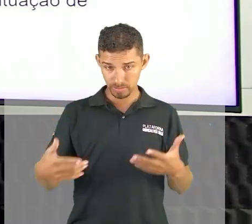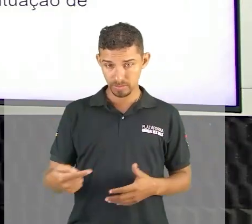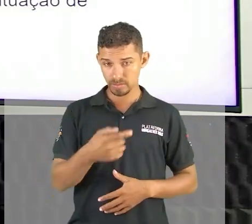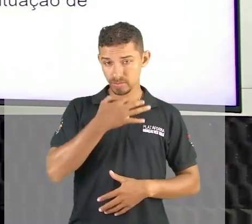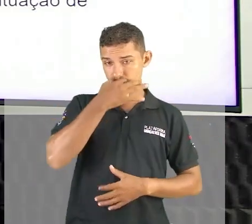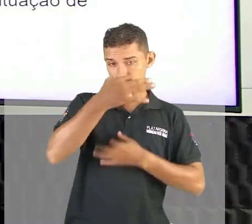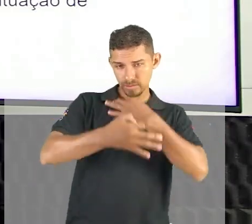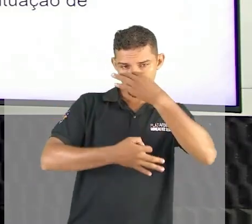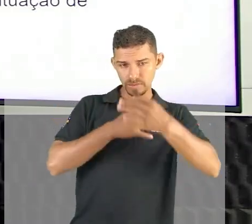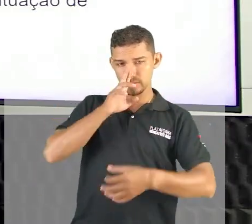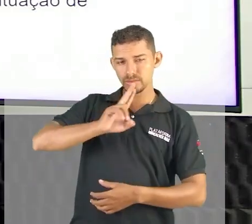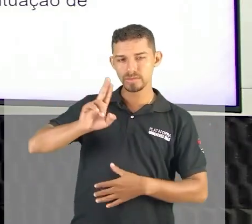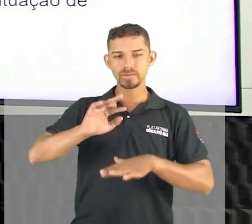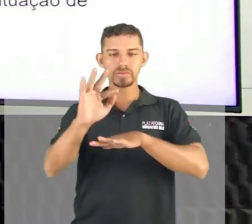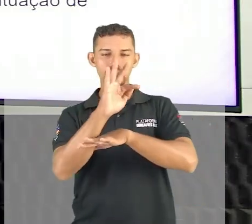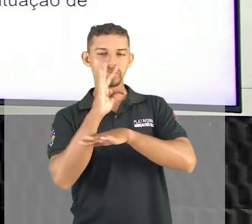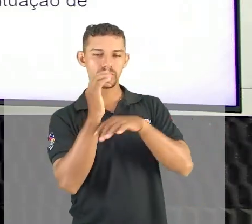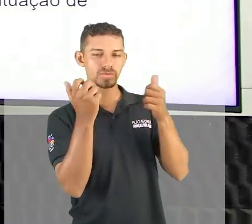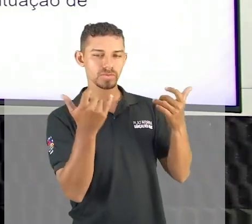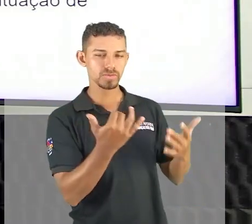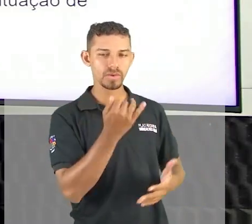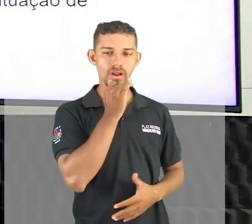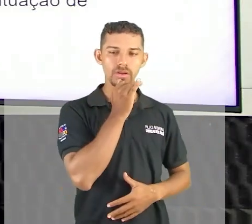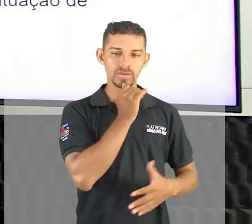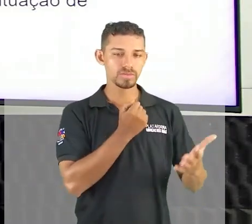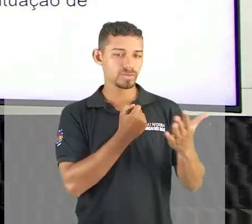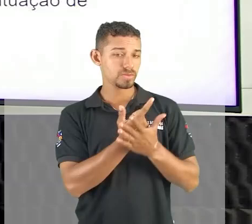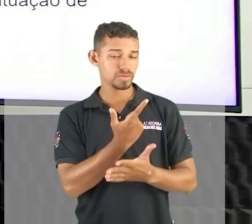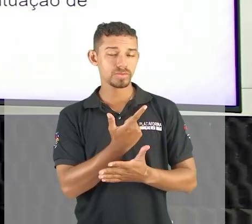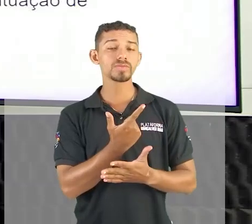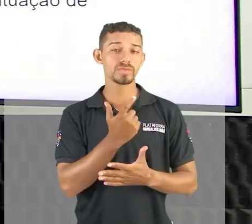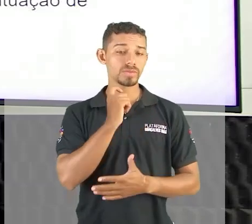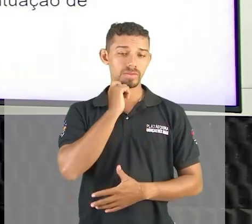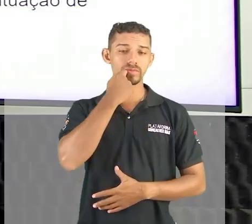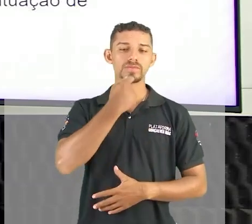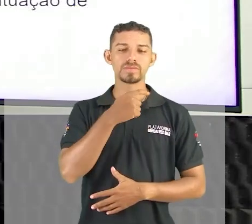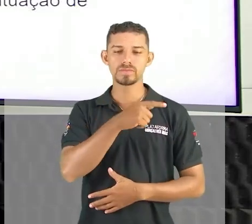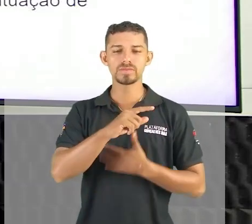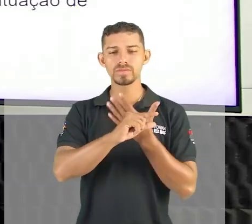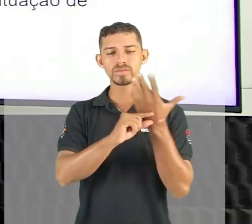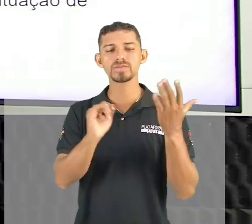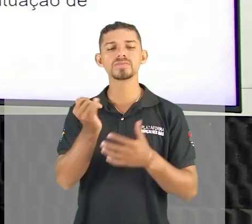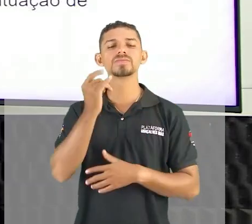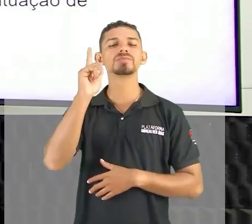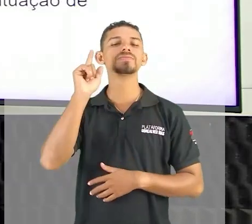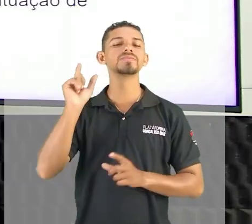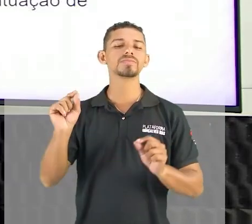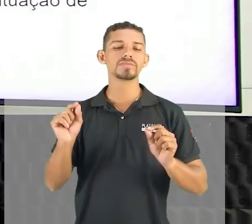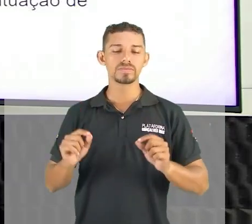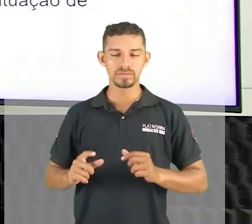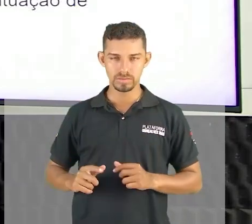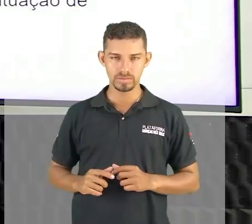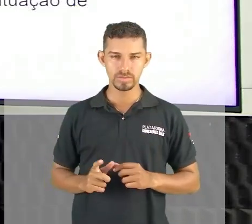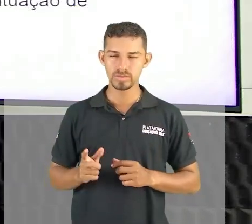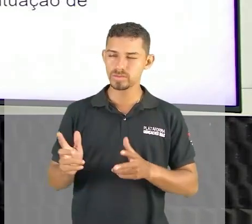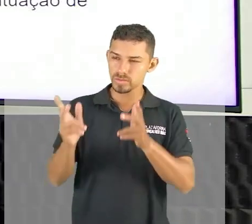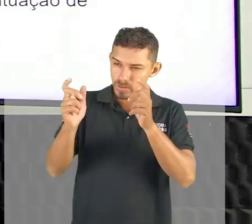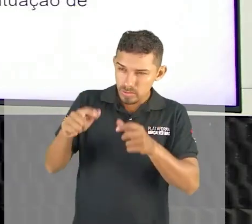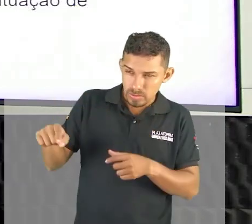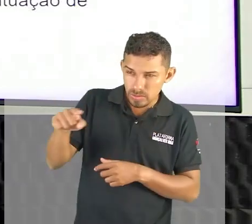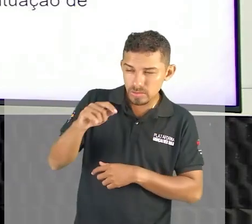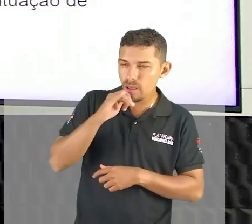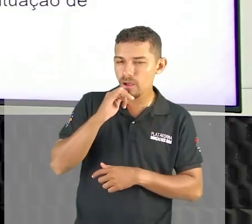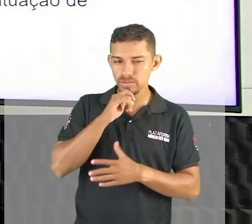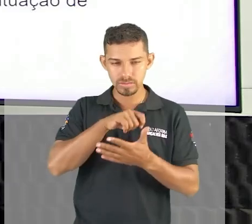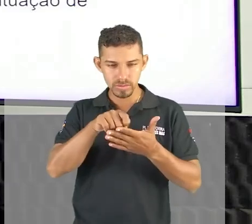uso de uma fala rebuscada no exemplo da compra do pão o autor evidencia a importância D né quando a gente percebe esse uso dessa